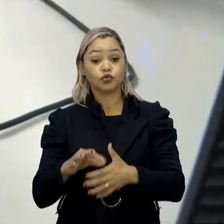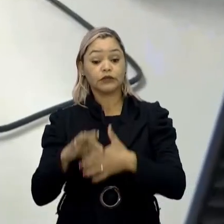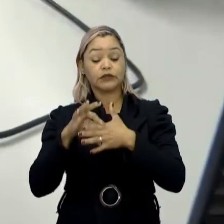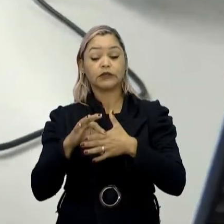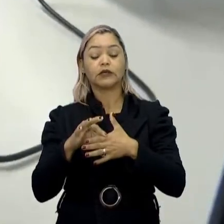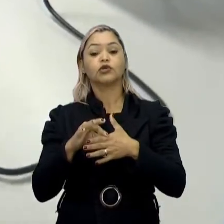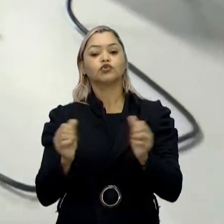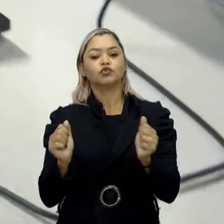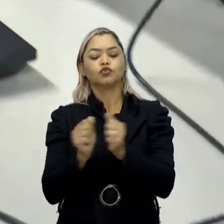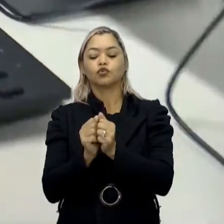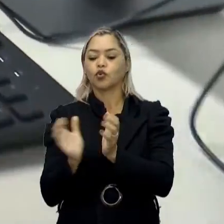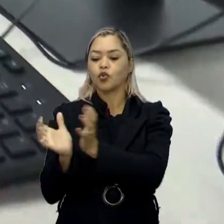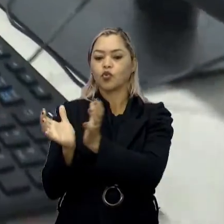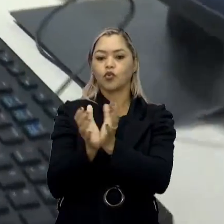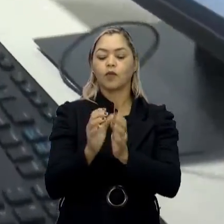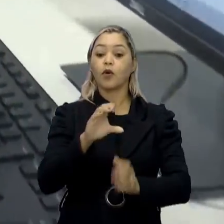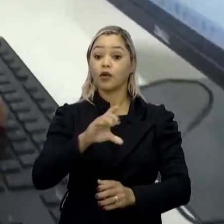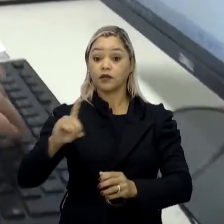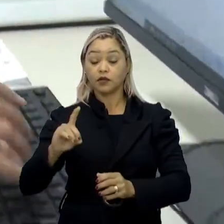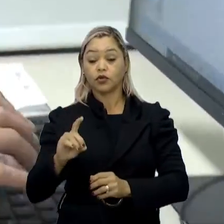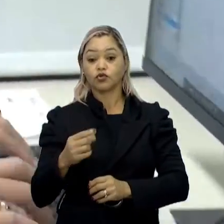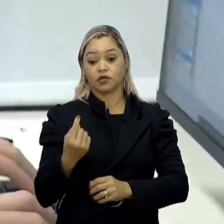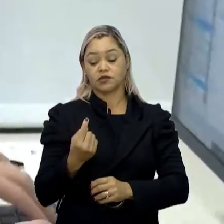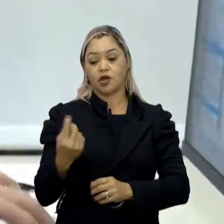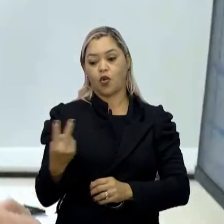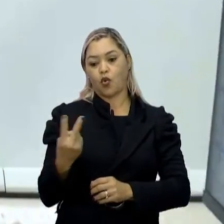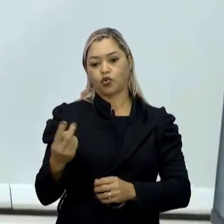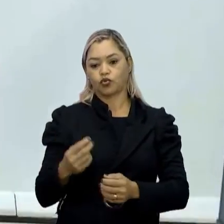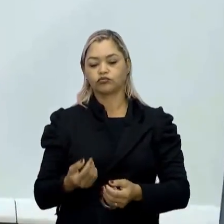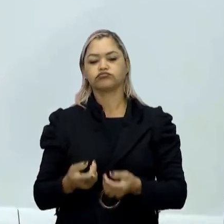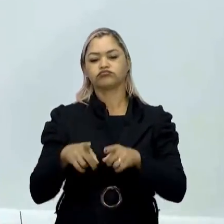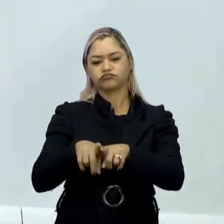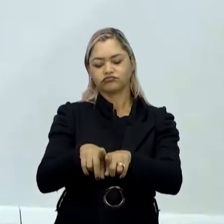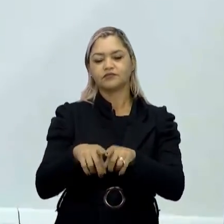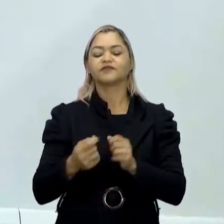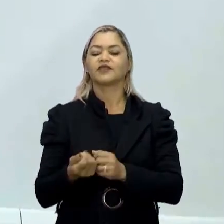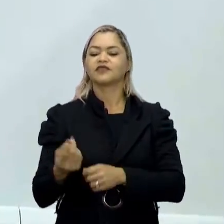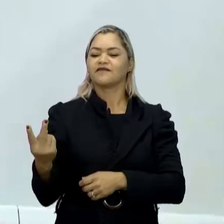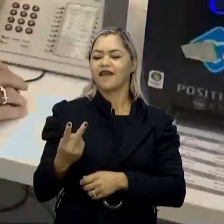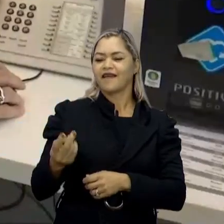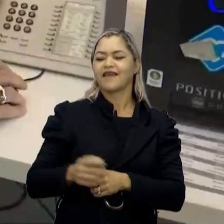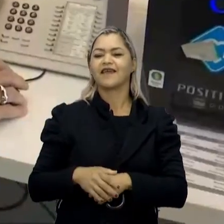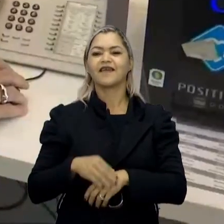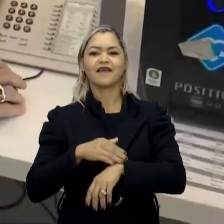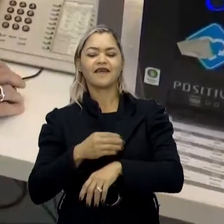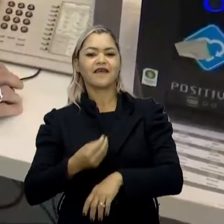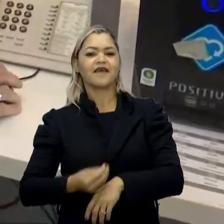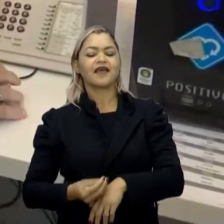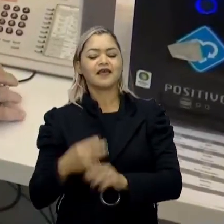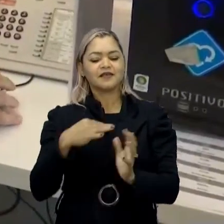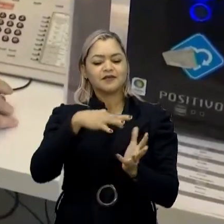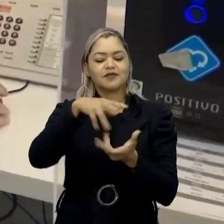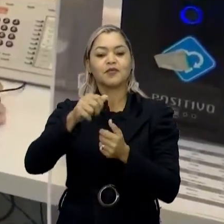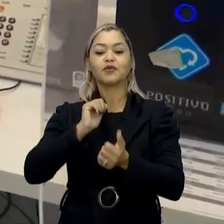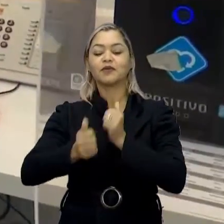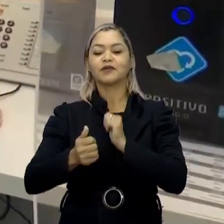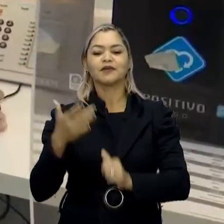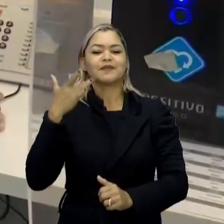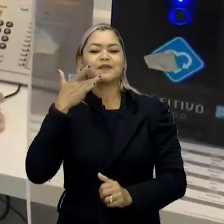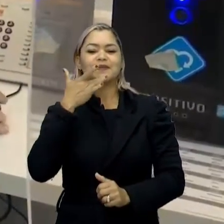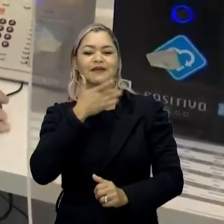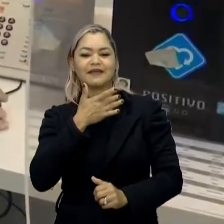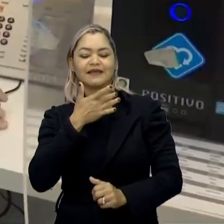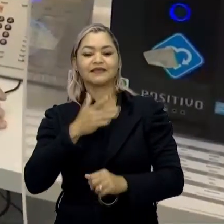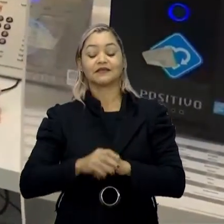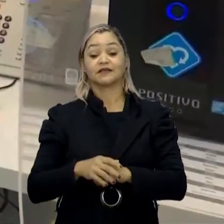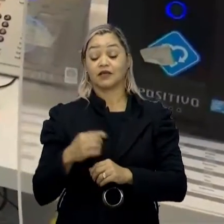sozinha, tem outro coordenador também. E a gente fica aqui vivendo esse mundo esportivo que é uma delícia. Os